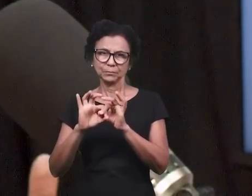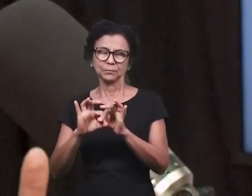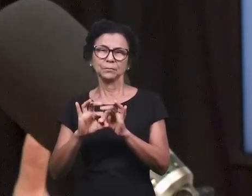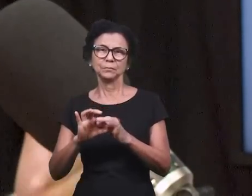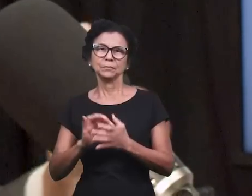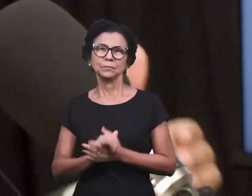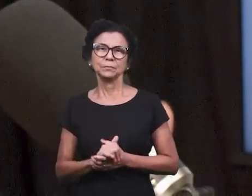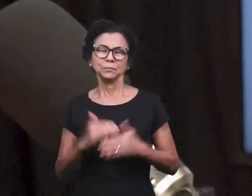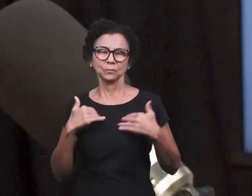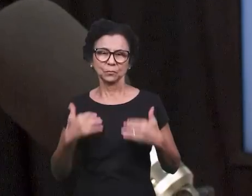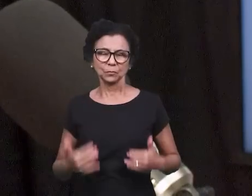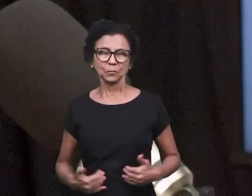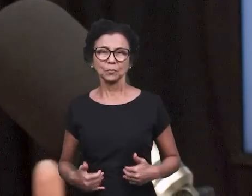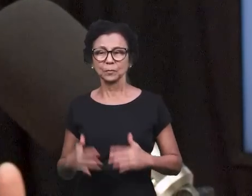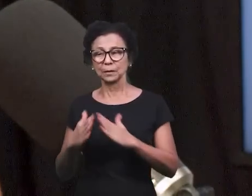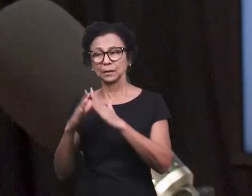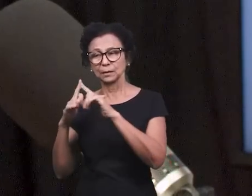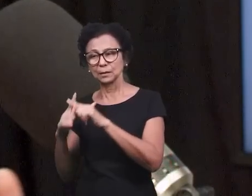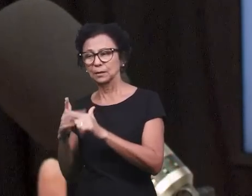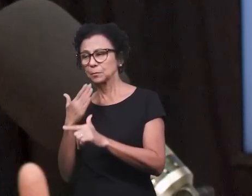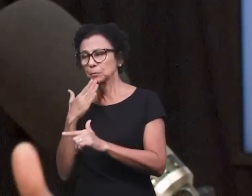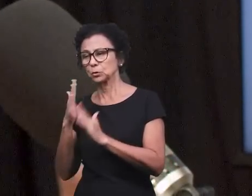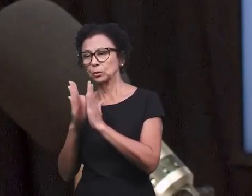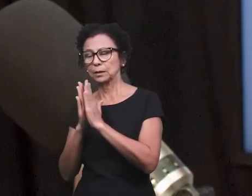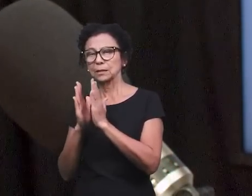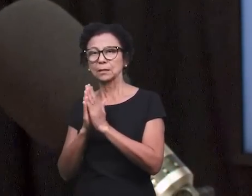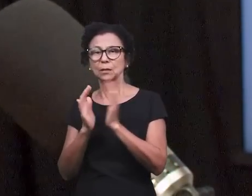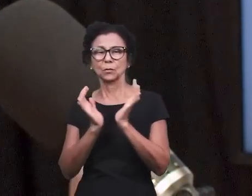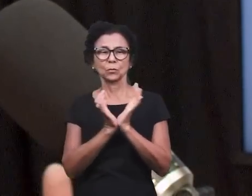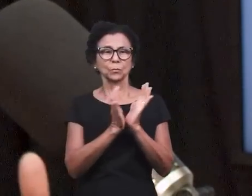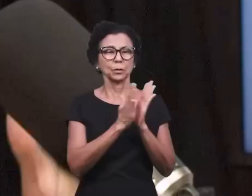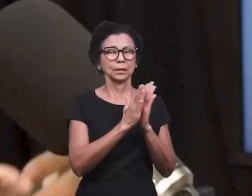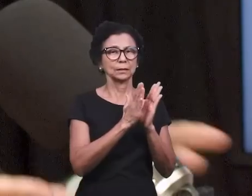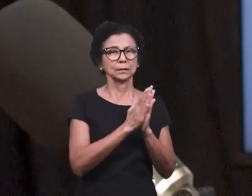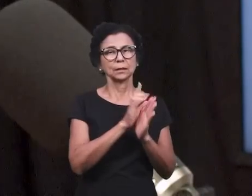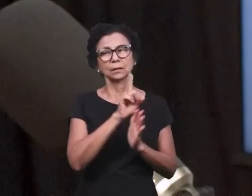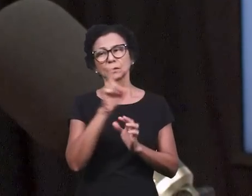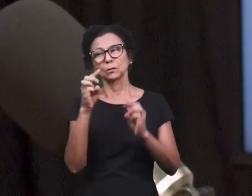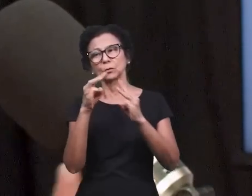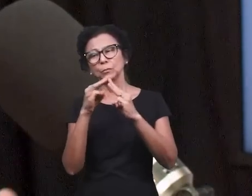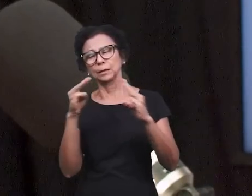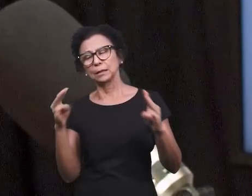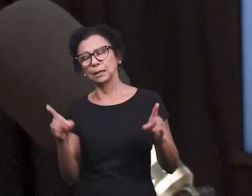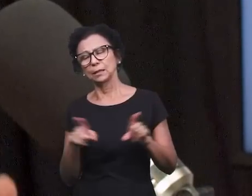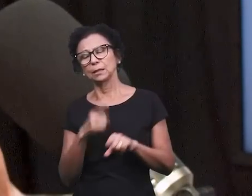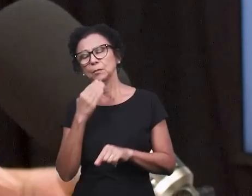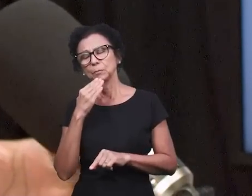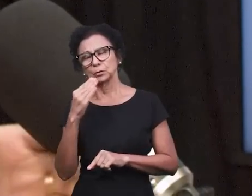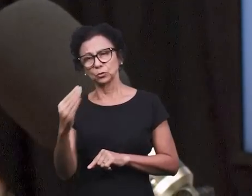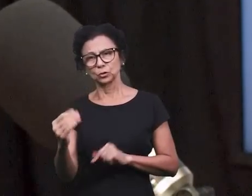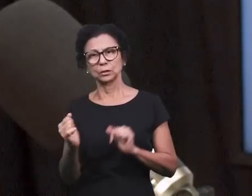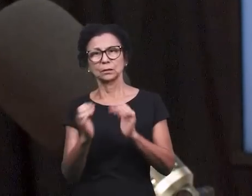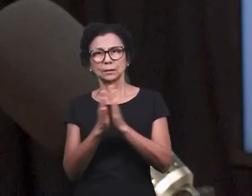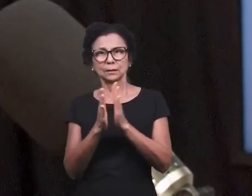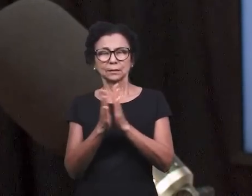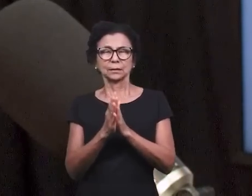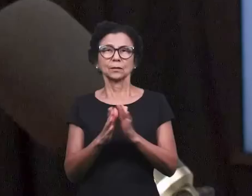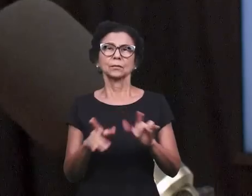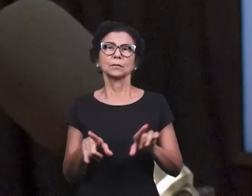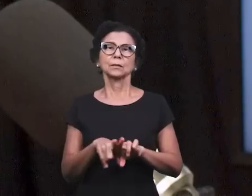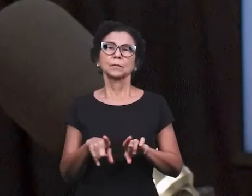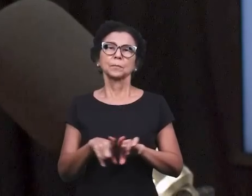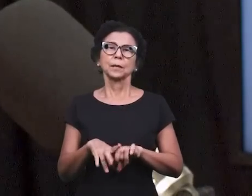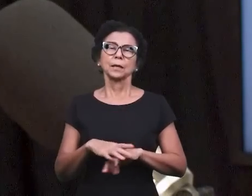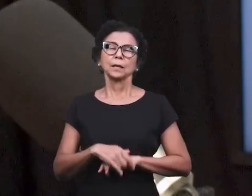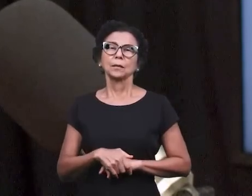né? Pedir oração, reuniões no grupo de intercessão, estava no Manaim, estava na sua atividade, você não deixou, né, a sua